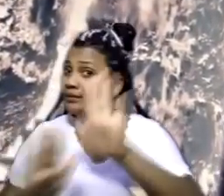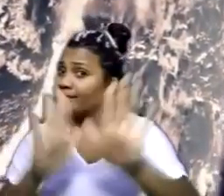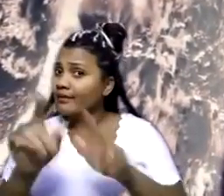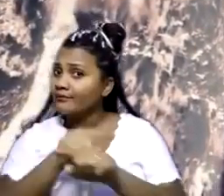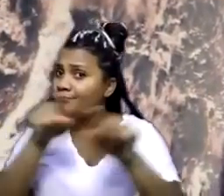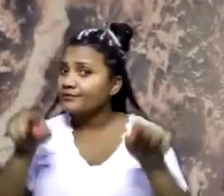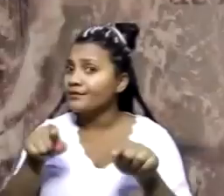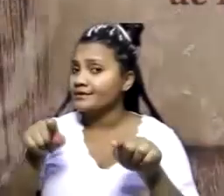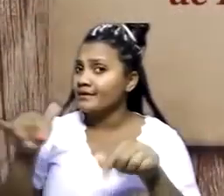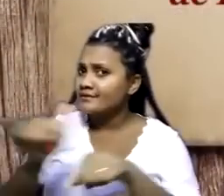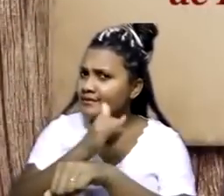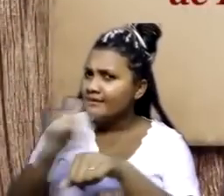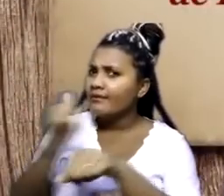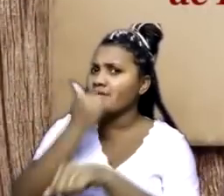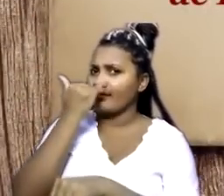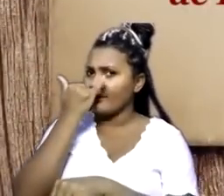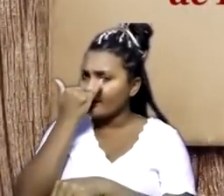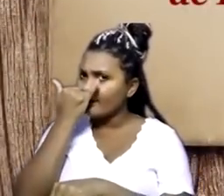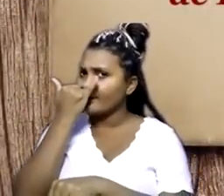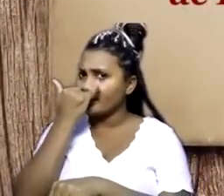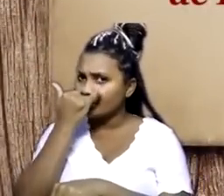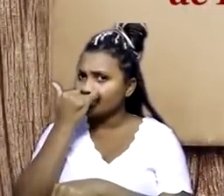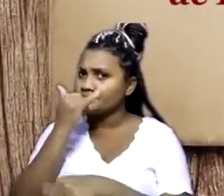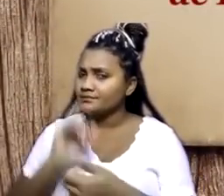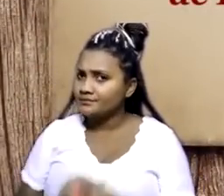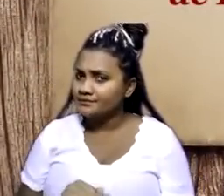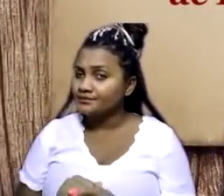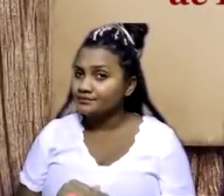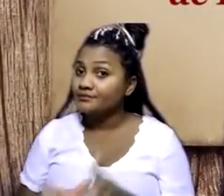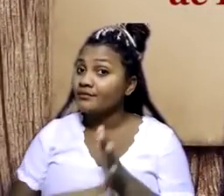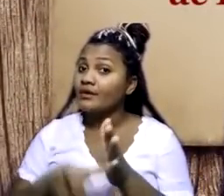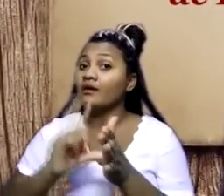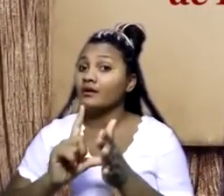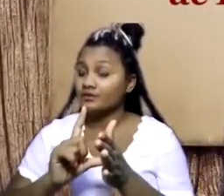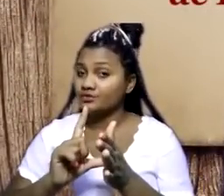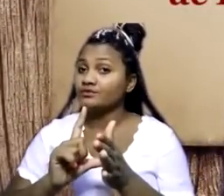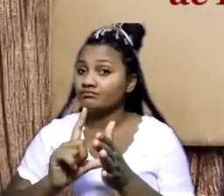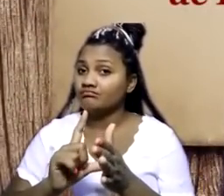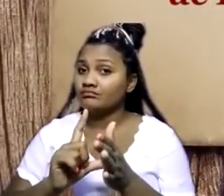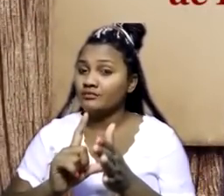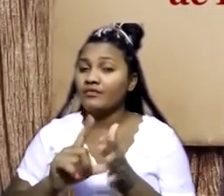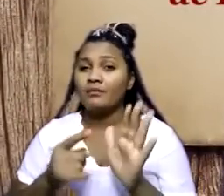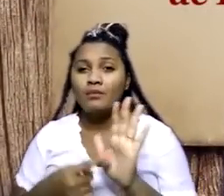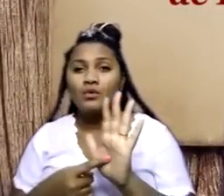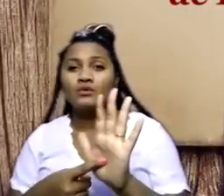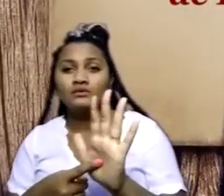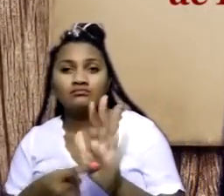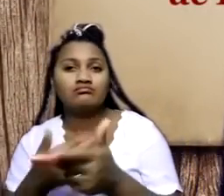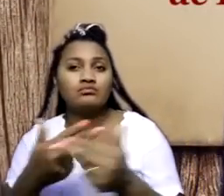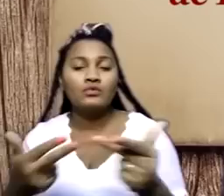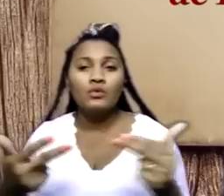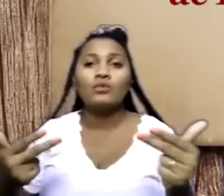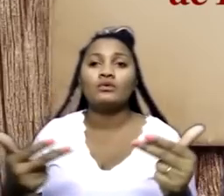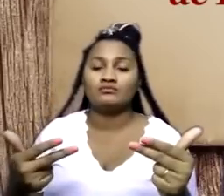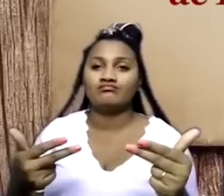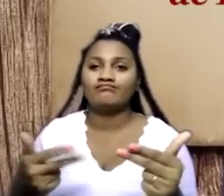anticristo. Não deixe que ninguém os engane de modo algum. Antes daquele dia virá a apostasia, e então será revelado